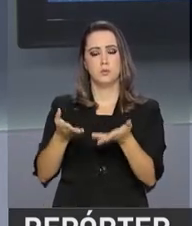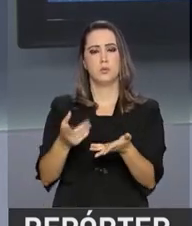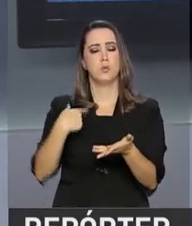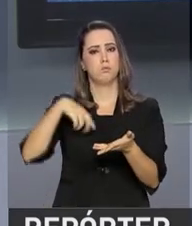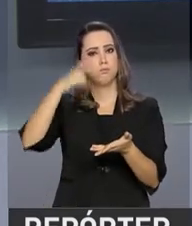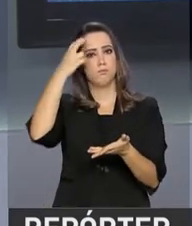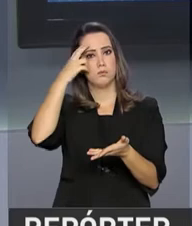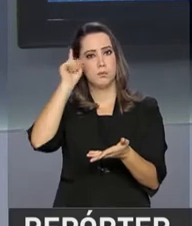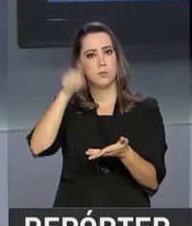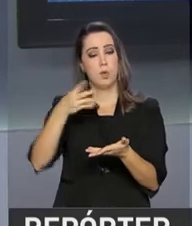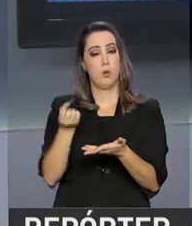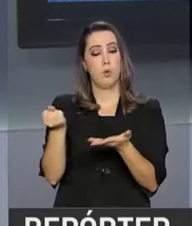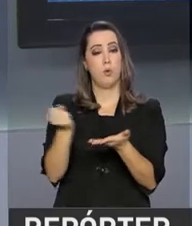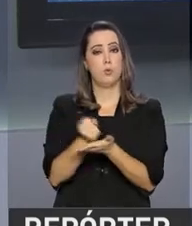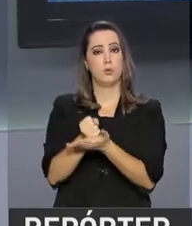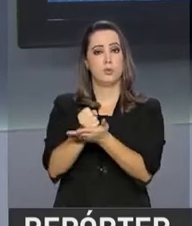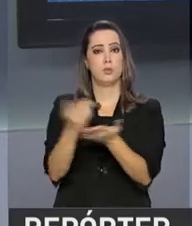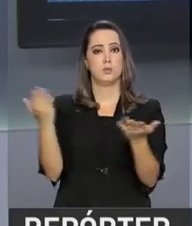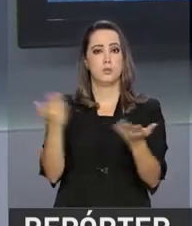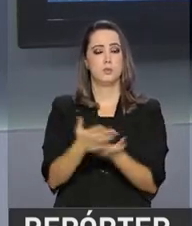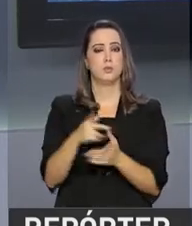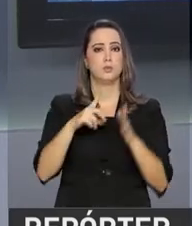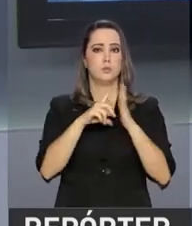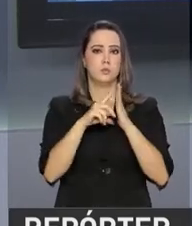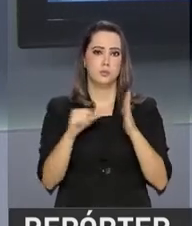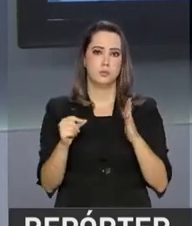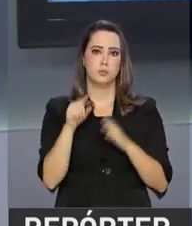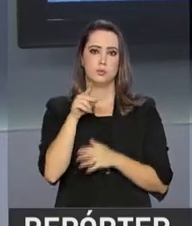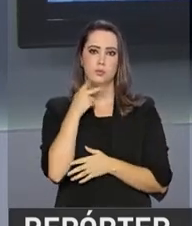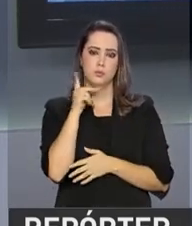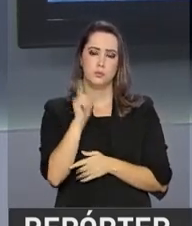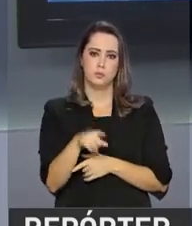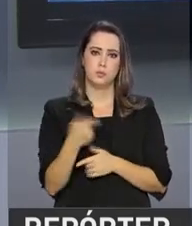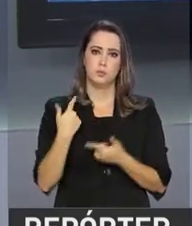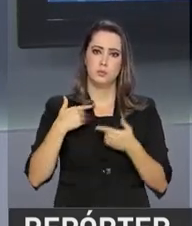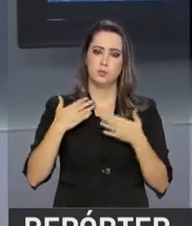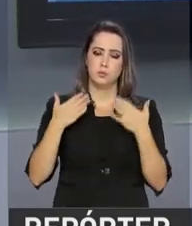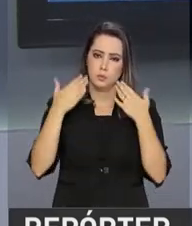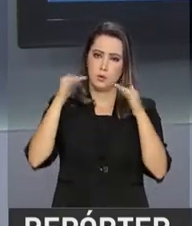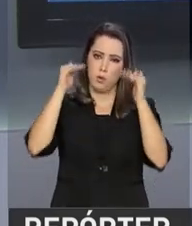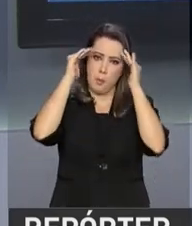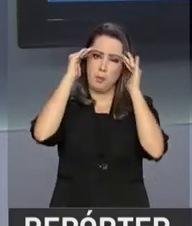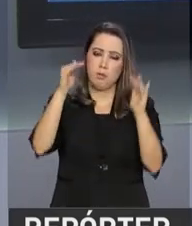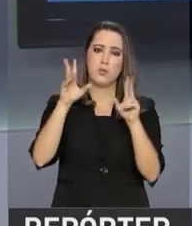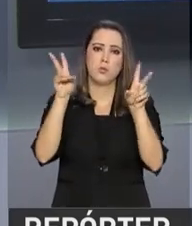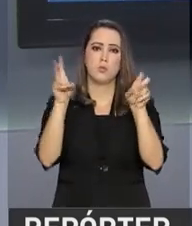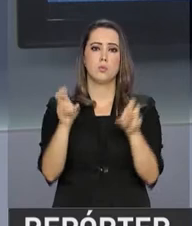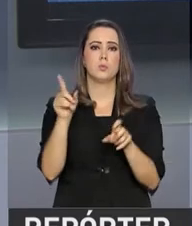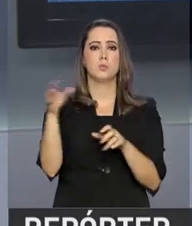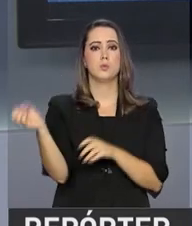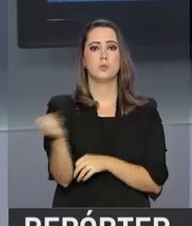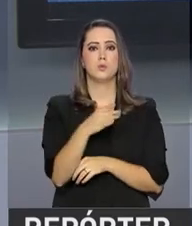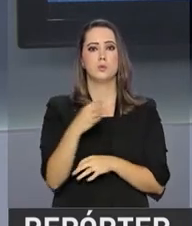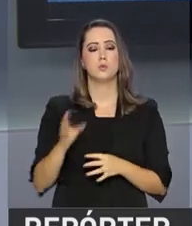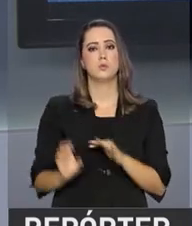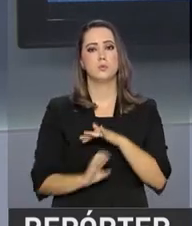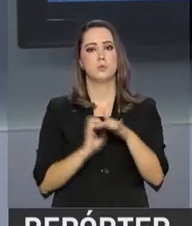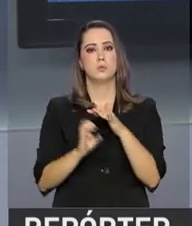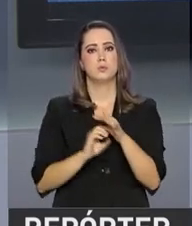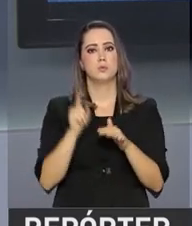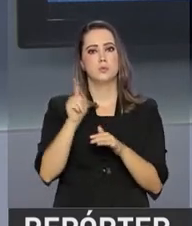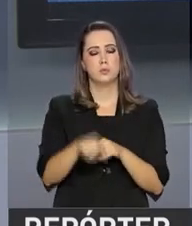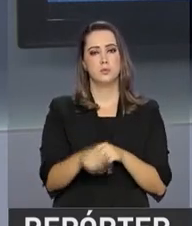mérito cultural que será entregue hoje no palácio do planalto ele afirmou que homenagear o tema inovação e